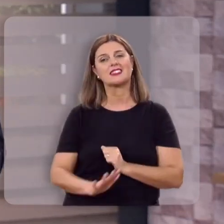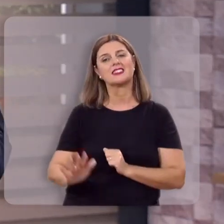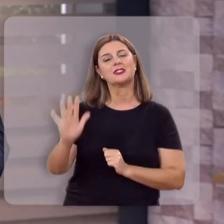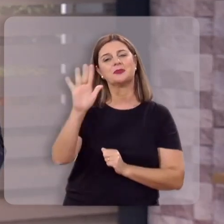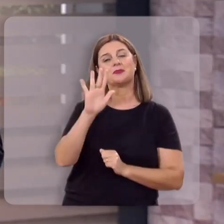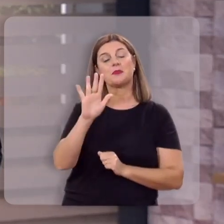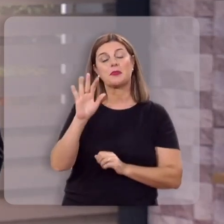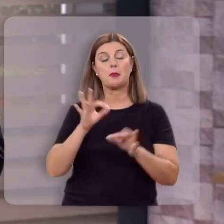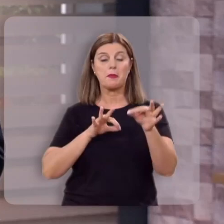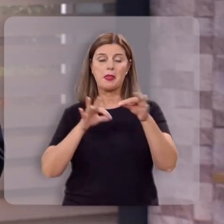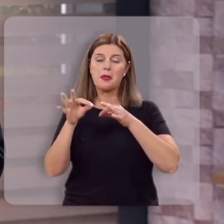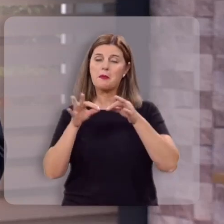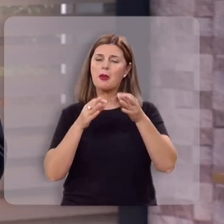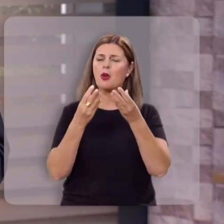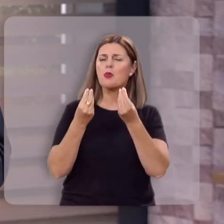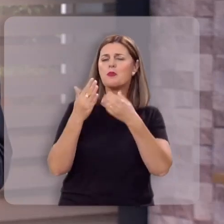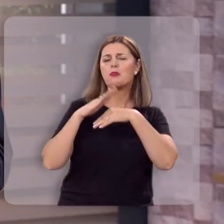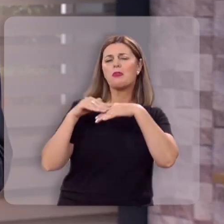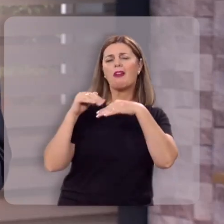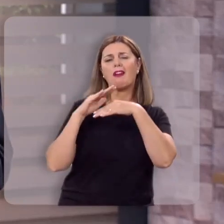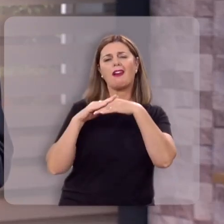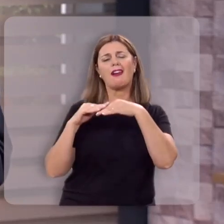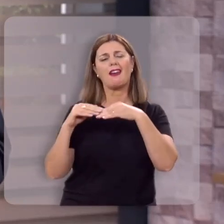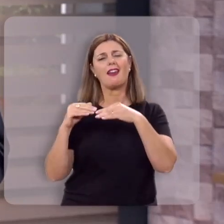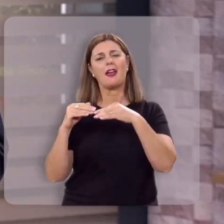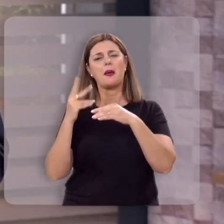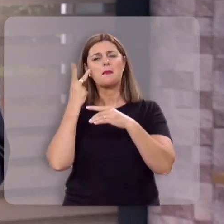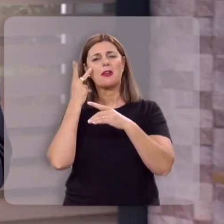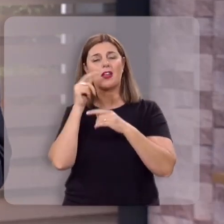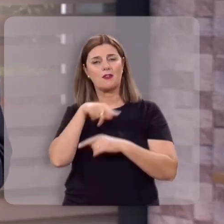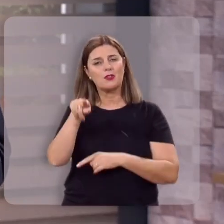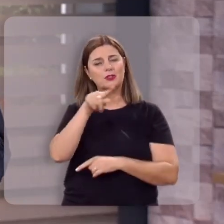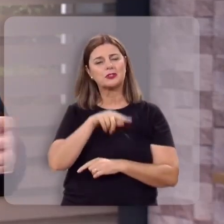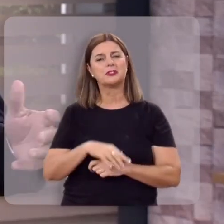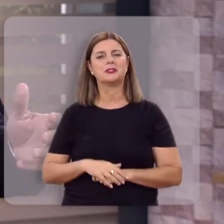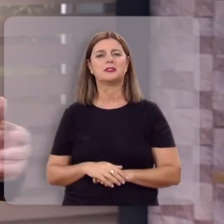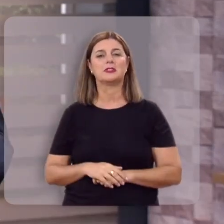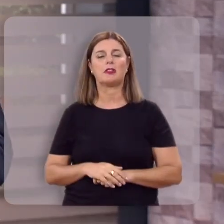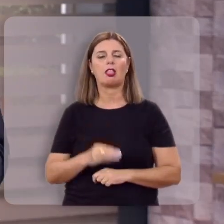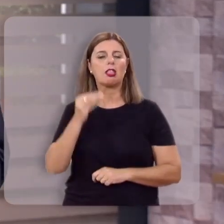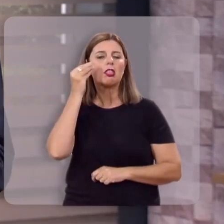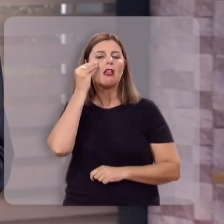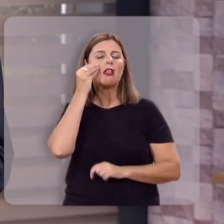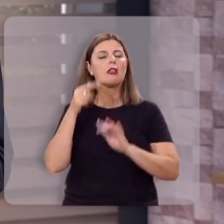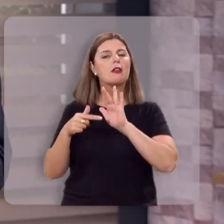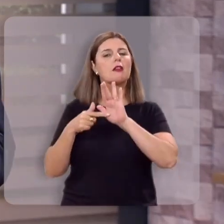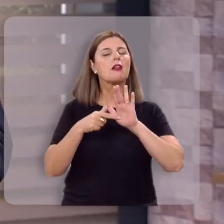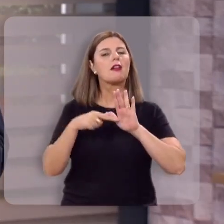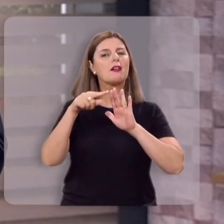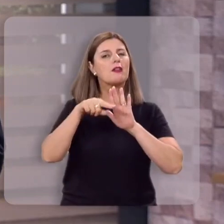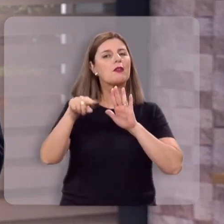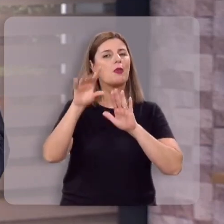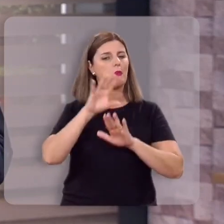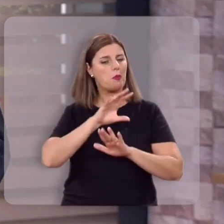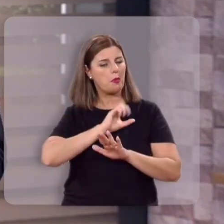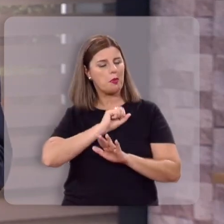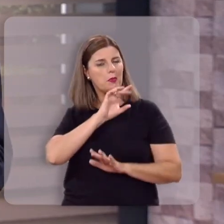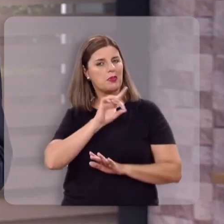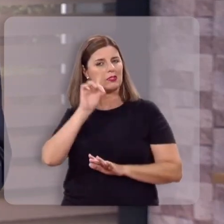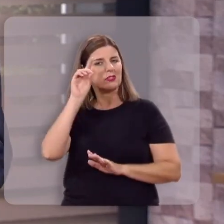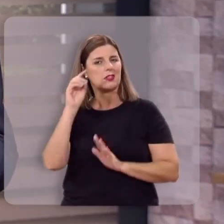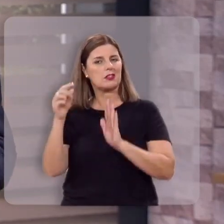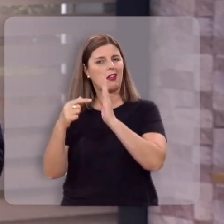Brasil, preparado com muito carinho para você, tentando mostrar para você o amor de